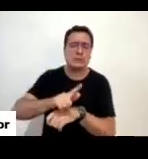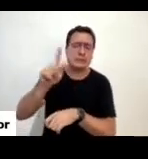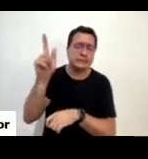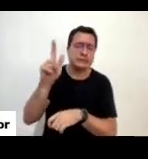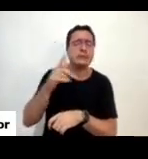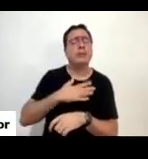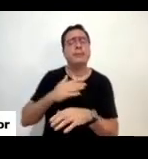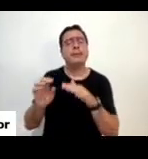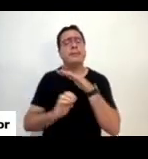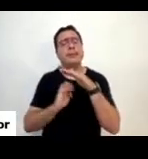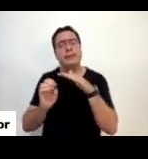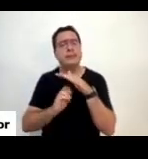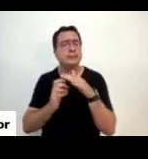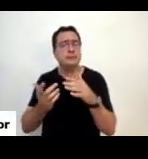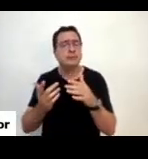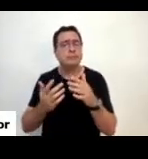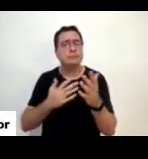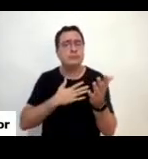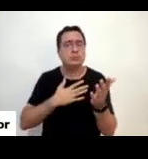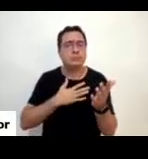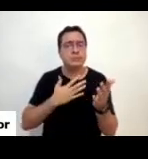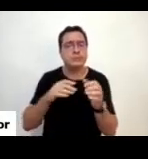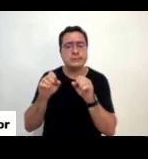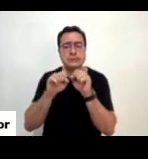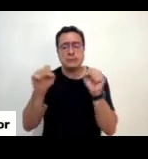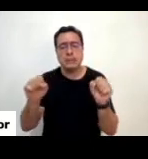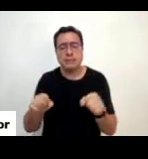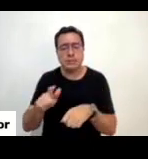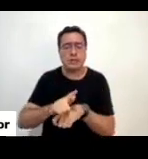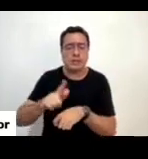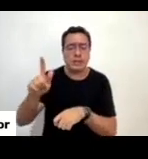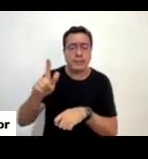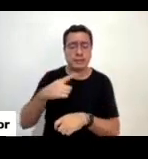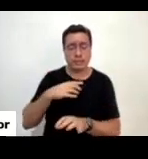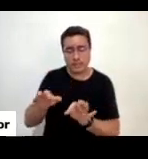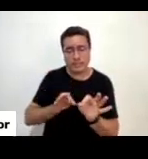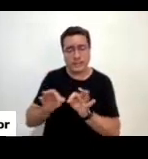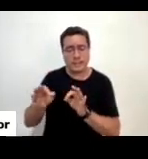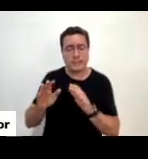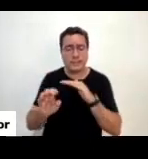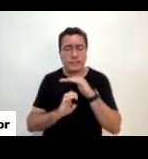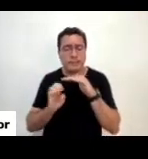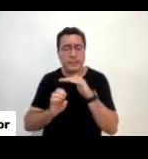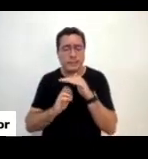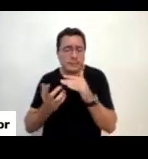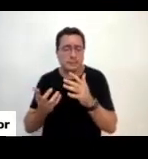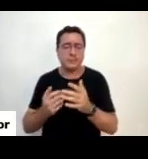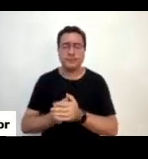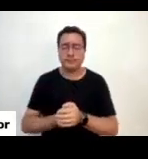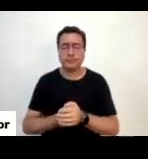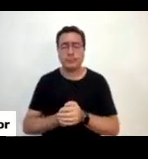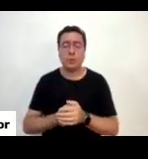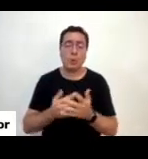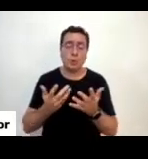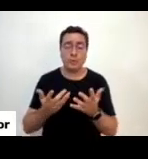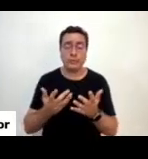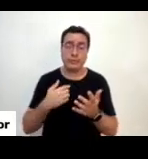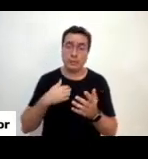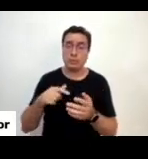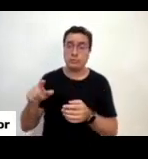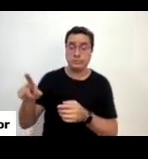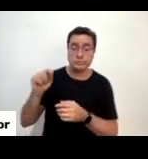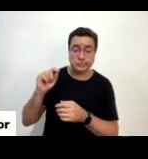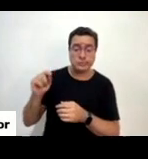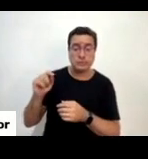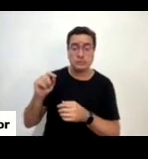minha empresa, dentro do sistema de gerenciamento que eu implementei dentro da minha empresa, ou aquele que eu contratei